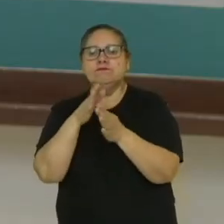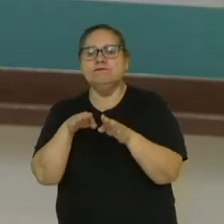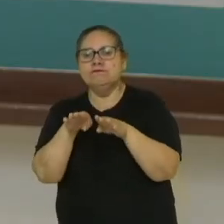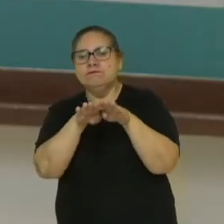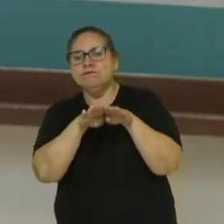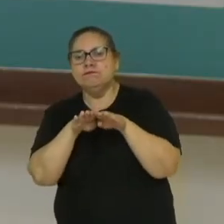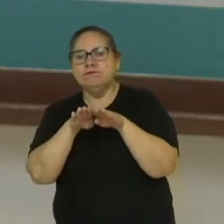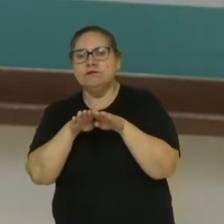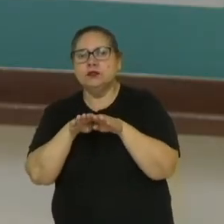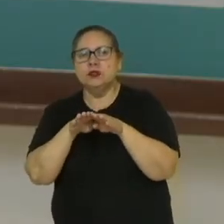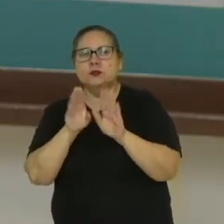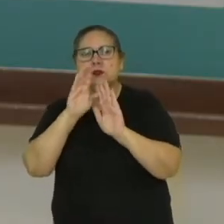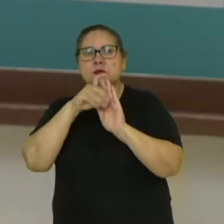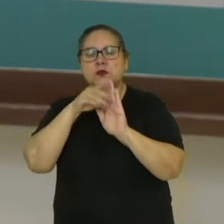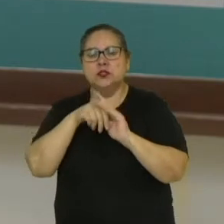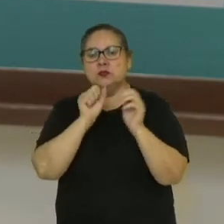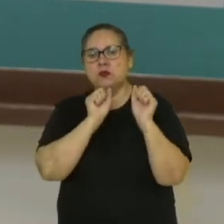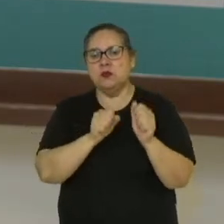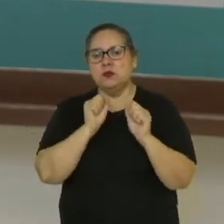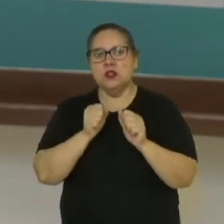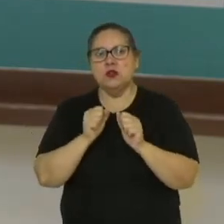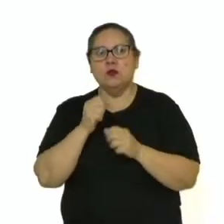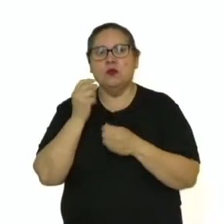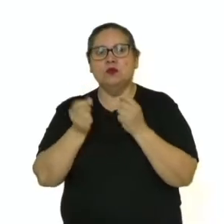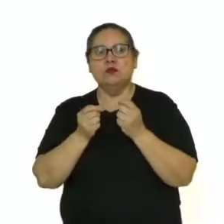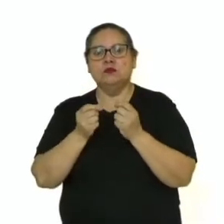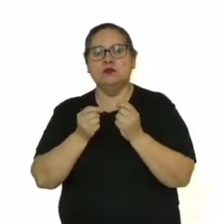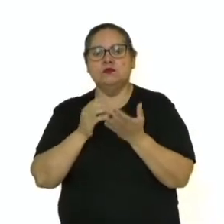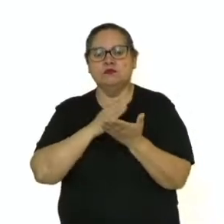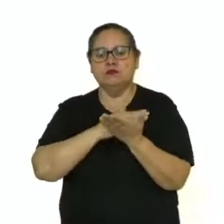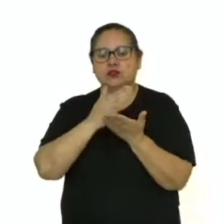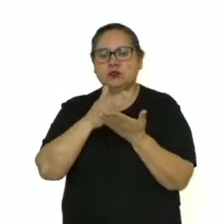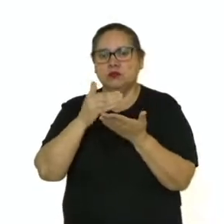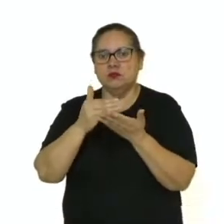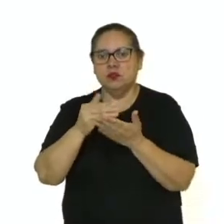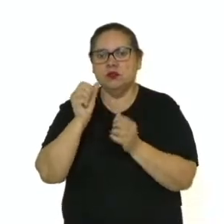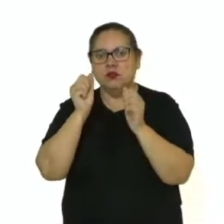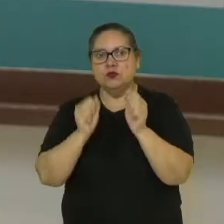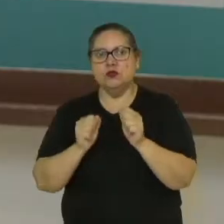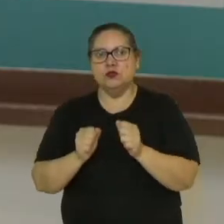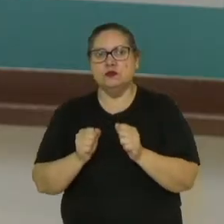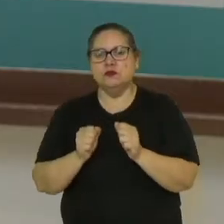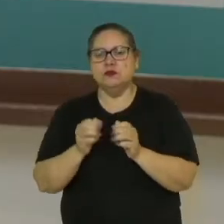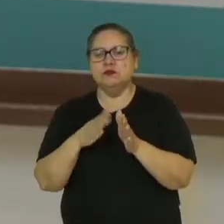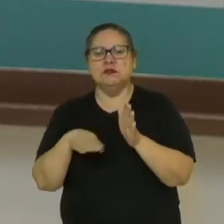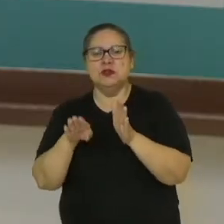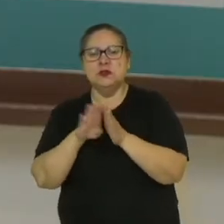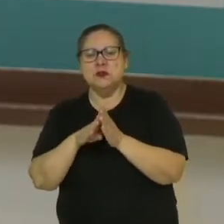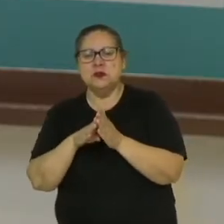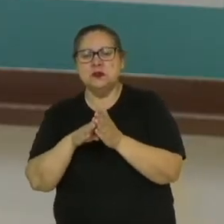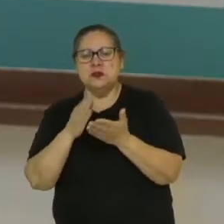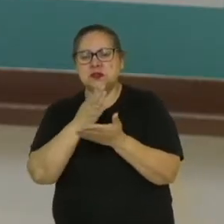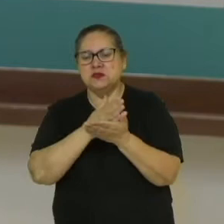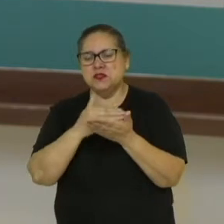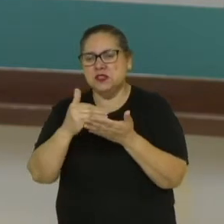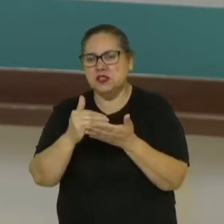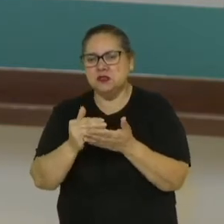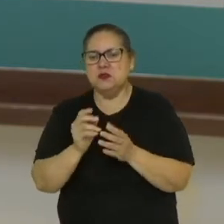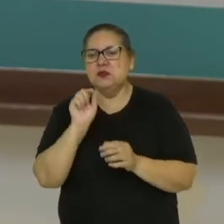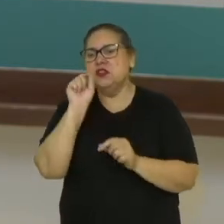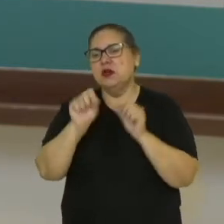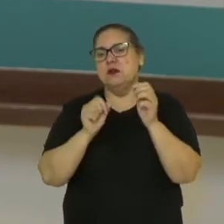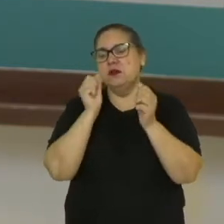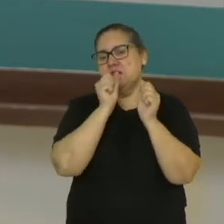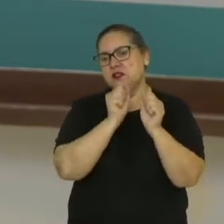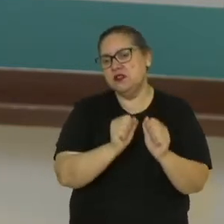um pouco os conceitos de poder, bem como a divisão entre os poderes. Recapitular as divisões de poderes, o que é